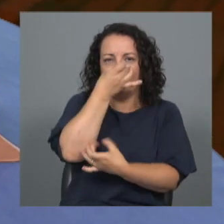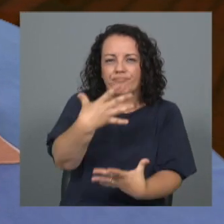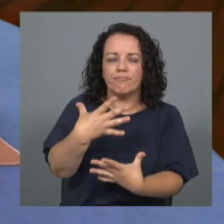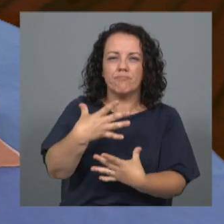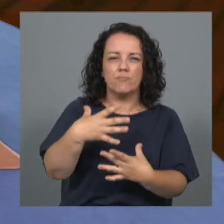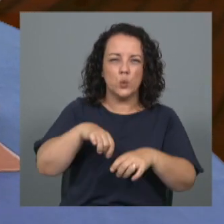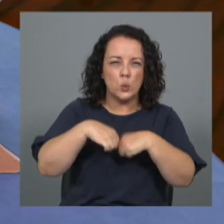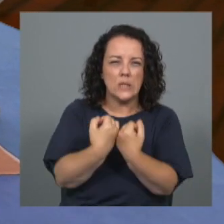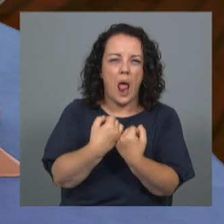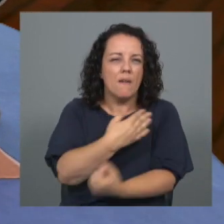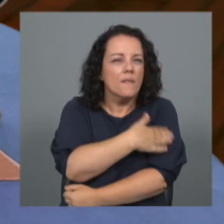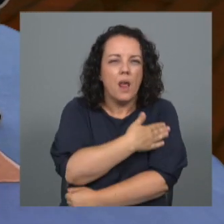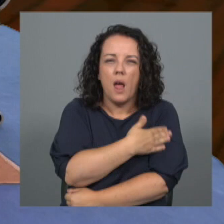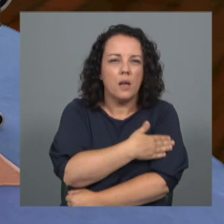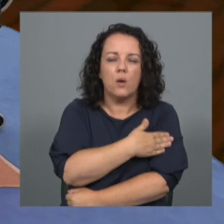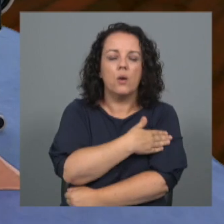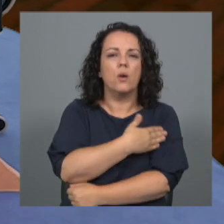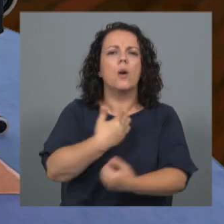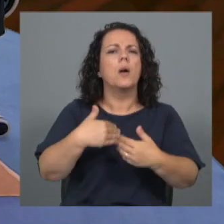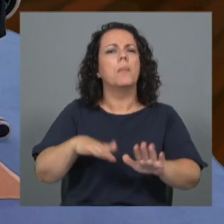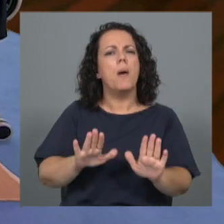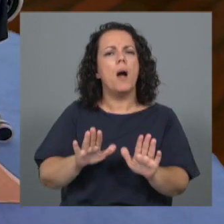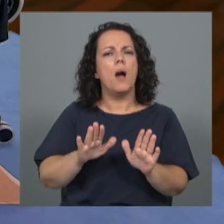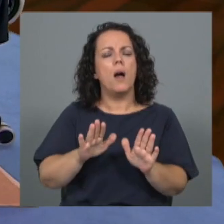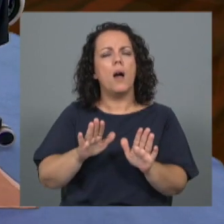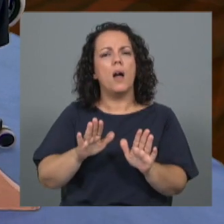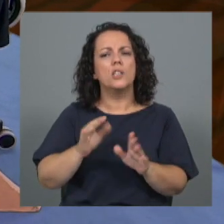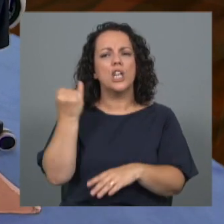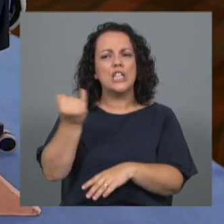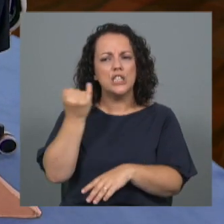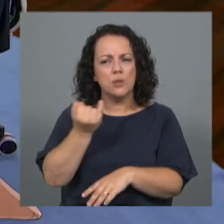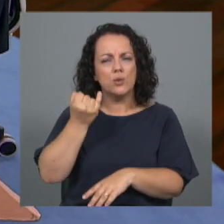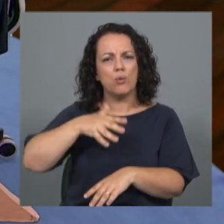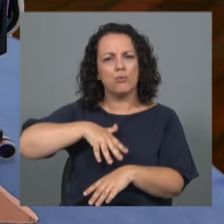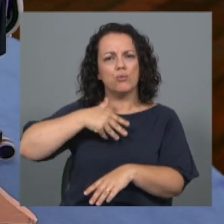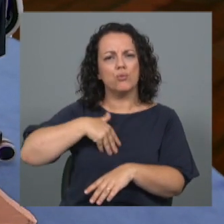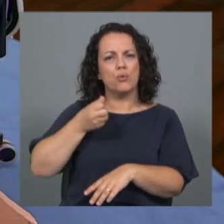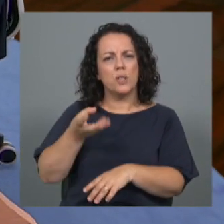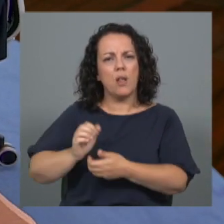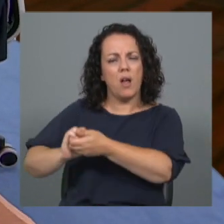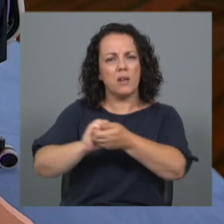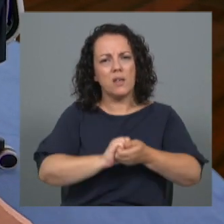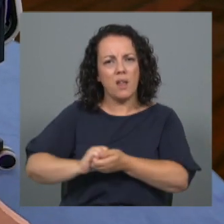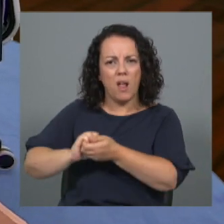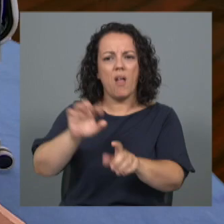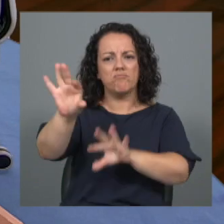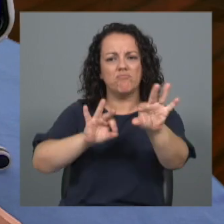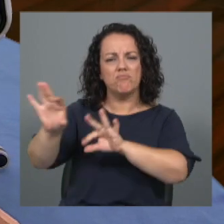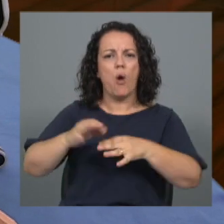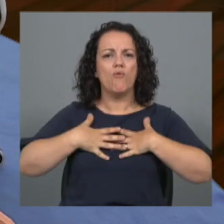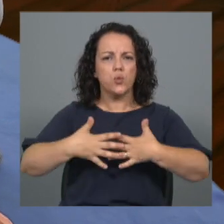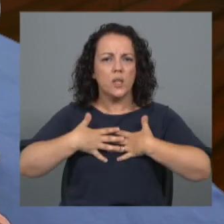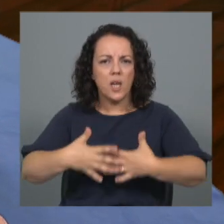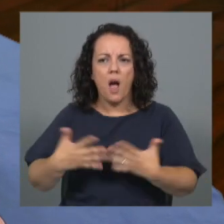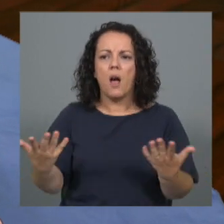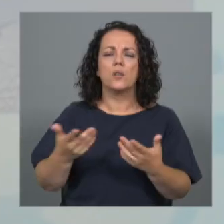entanto, continua a fazer sentido todas as instituições de solidariedade que recorrem muito ao voluntariado, à proximidade,